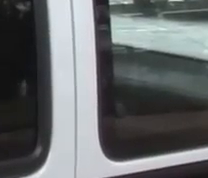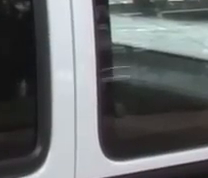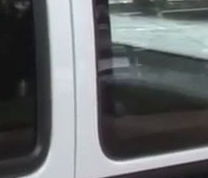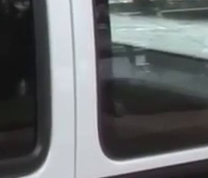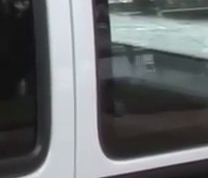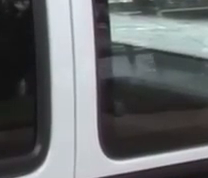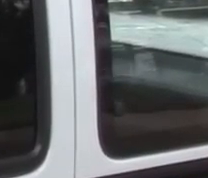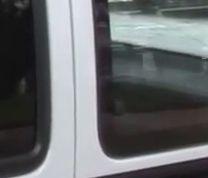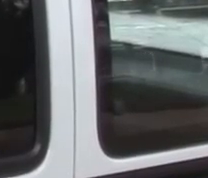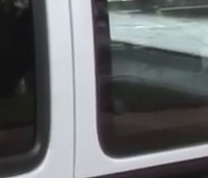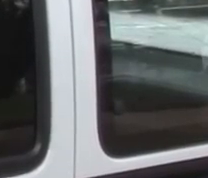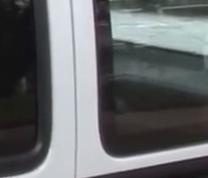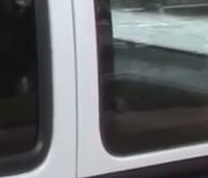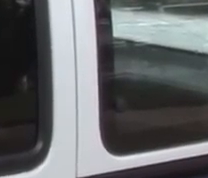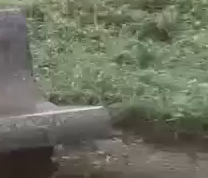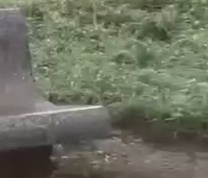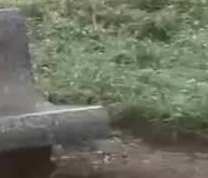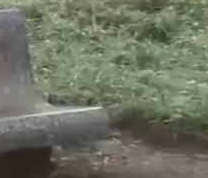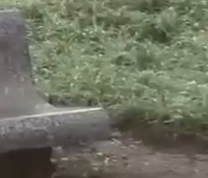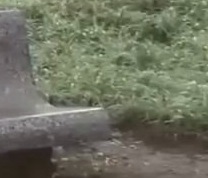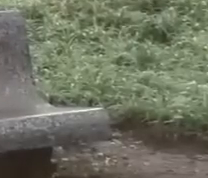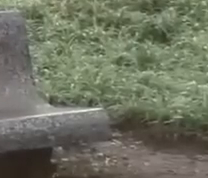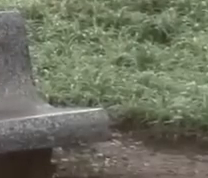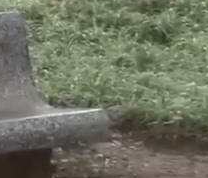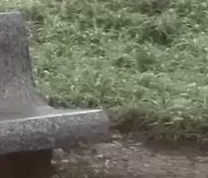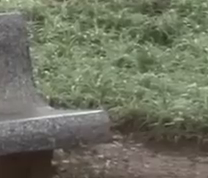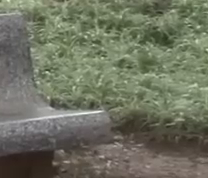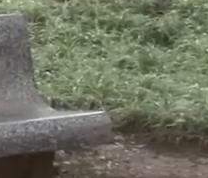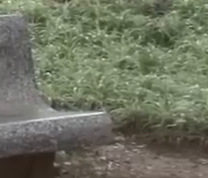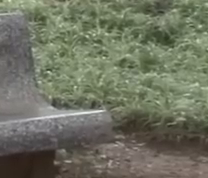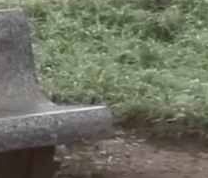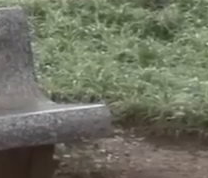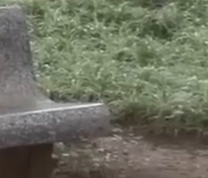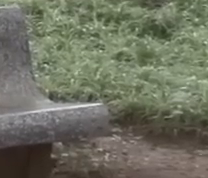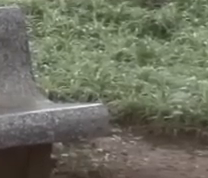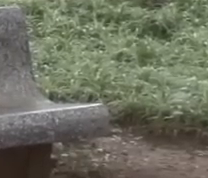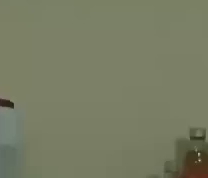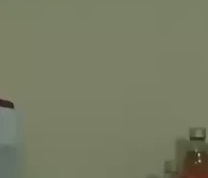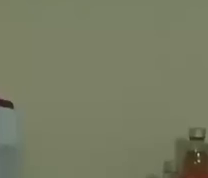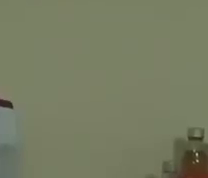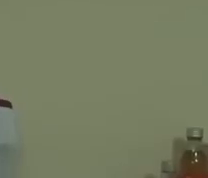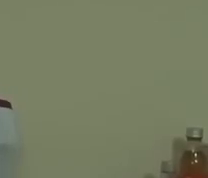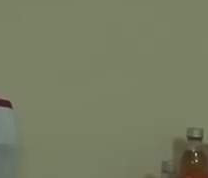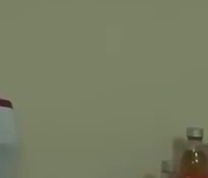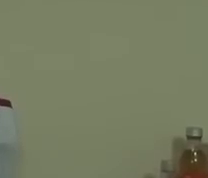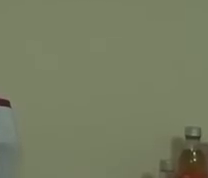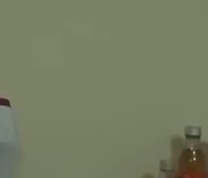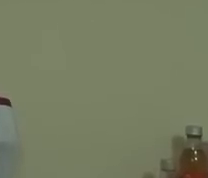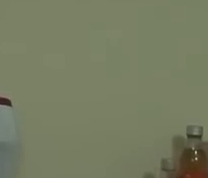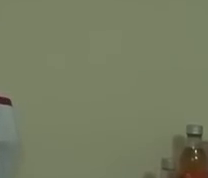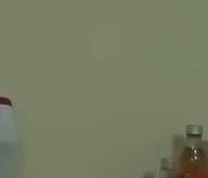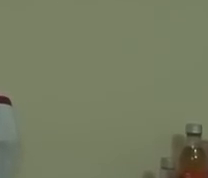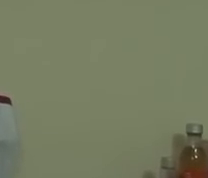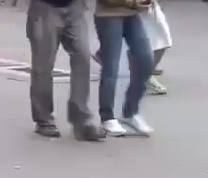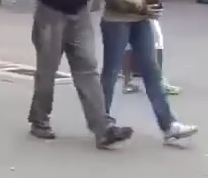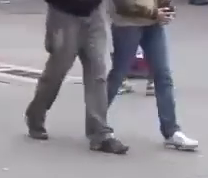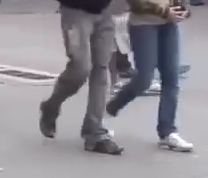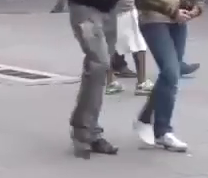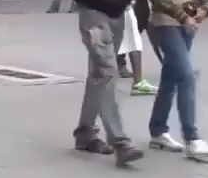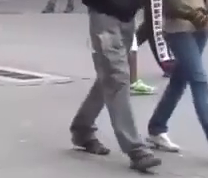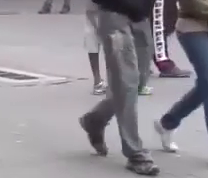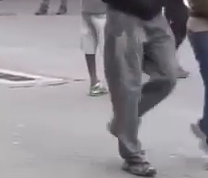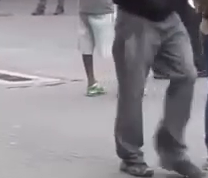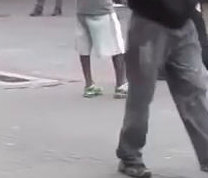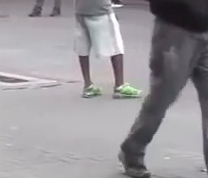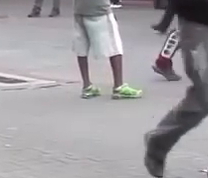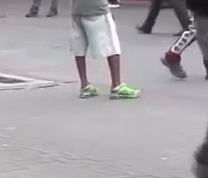Eu estou na TV Câmara Guarulhos. Eu estou na TV Câmara de Guarulhos. Eu estou na TV Câmara Guarulhos. Eu